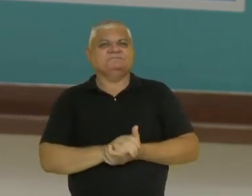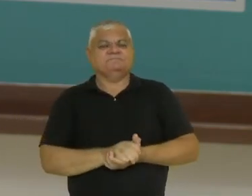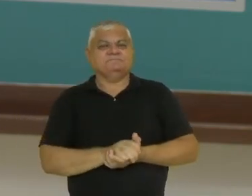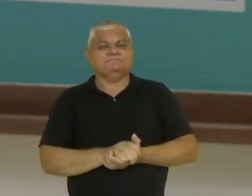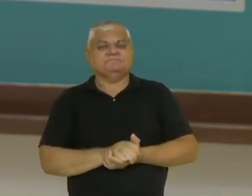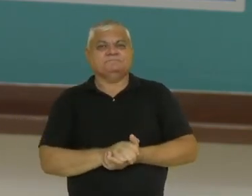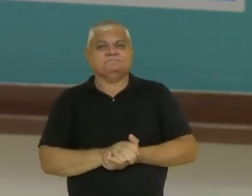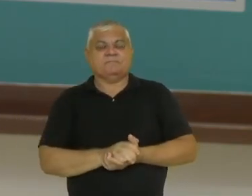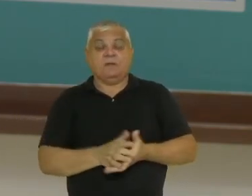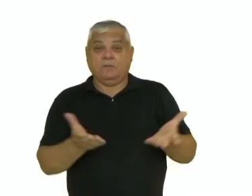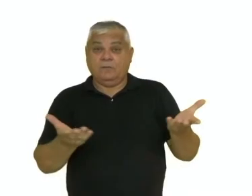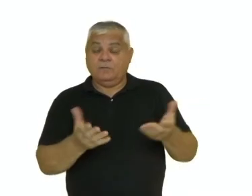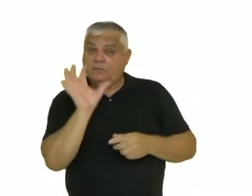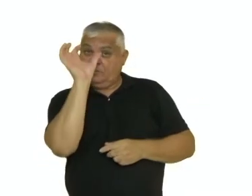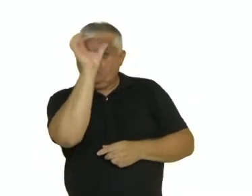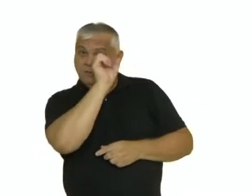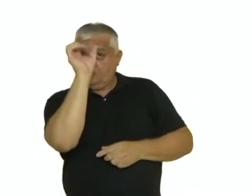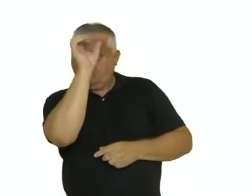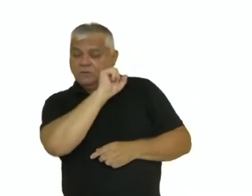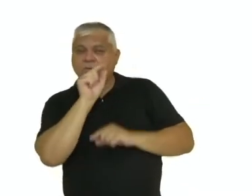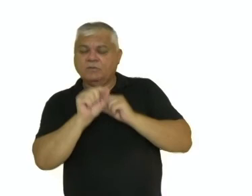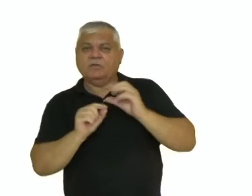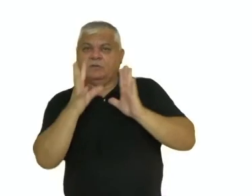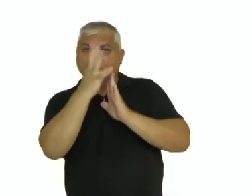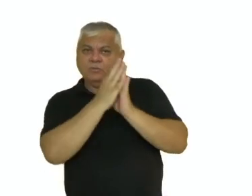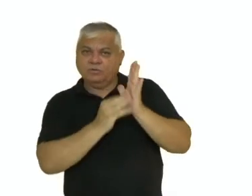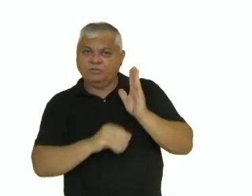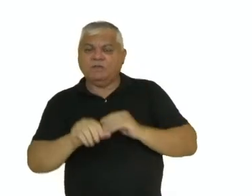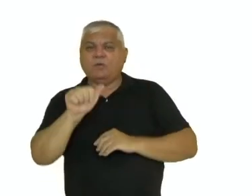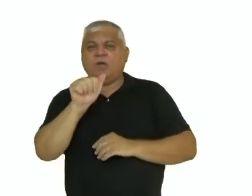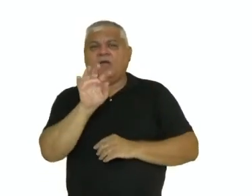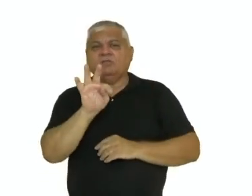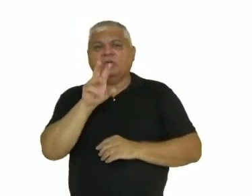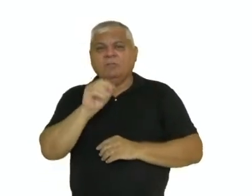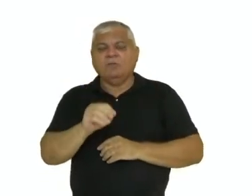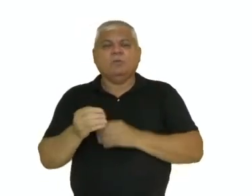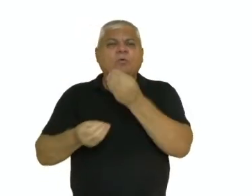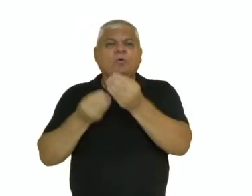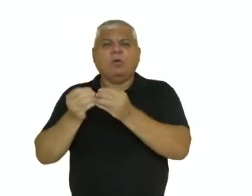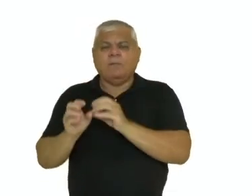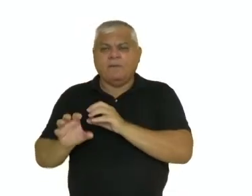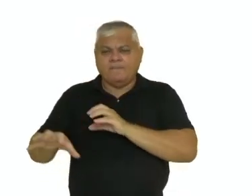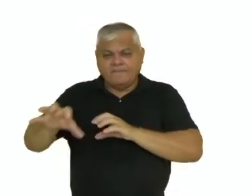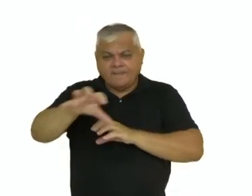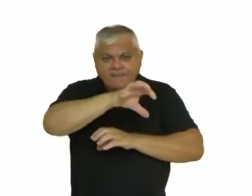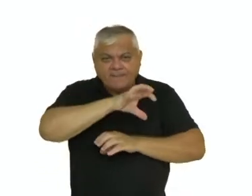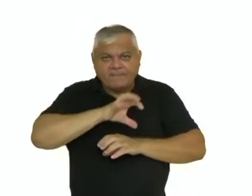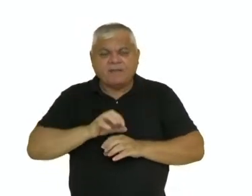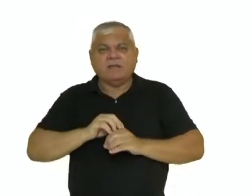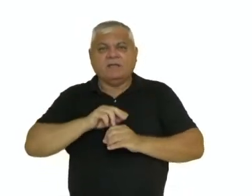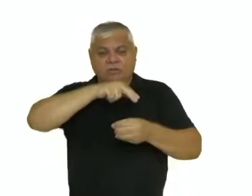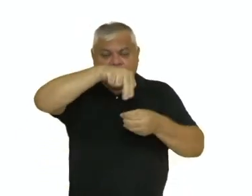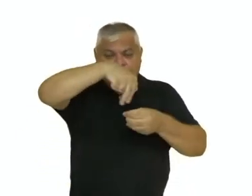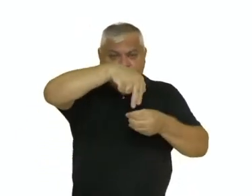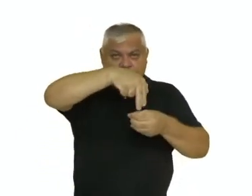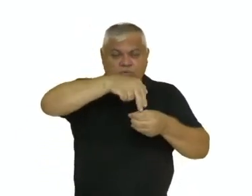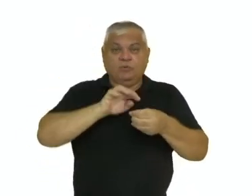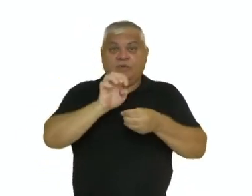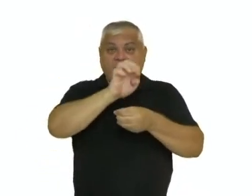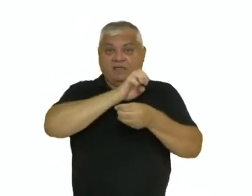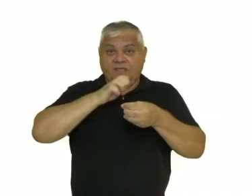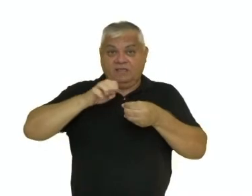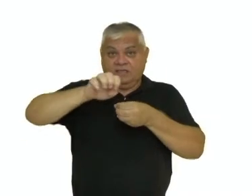Na aula de hoje conhecemos o modelo atômico atual e como ele foi setorizado. Diferenciamos o núcleo e a